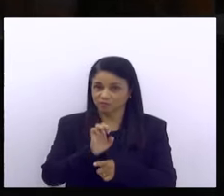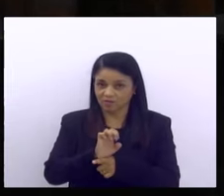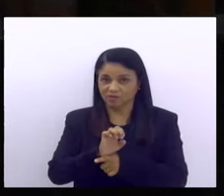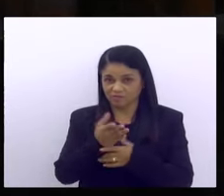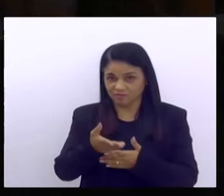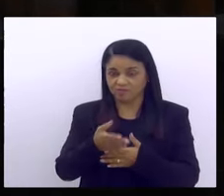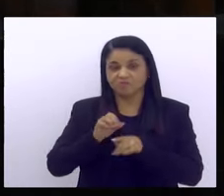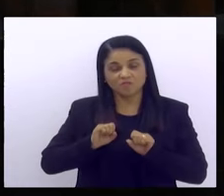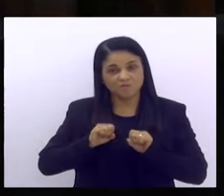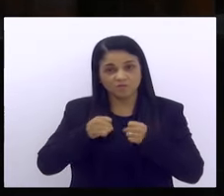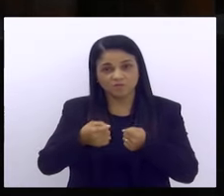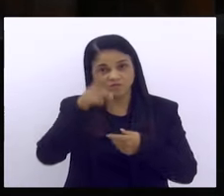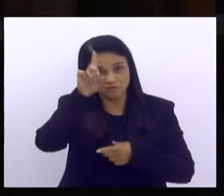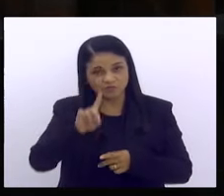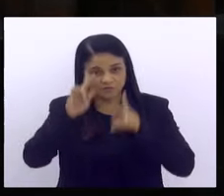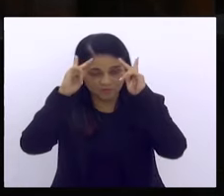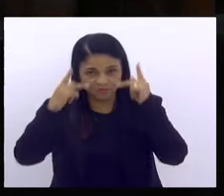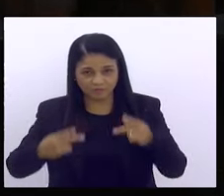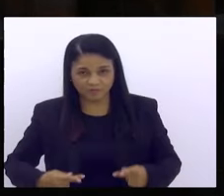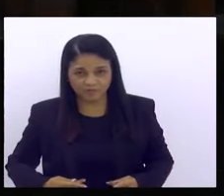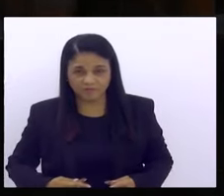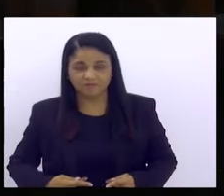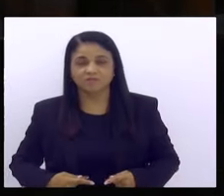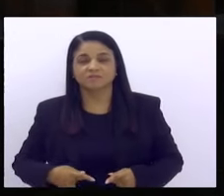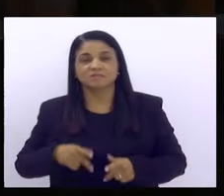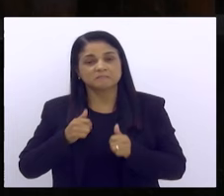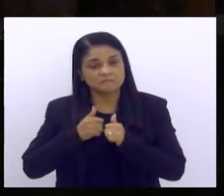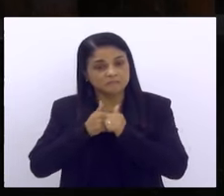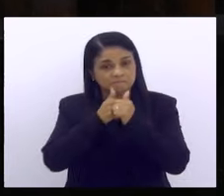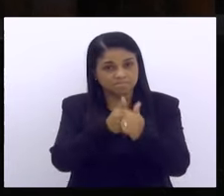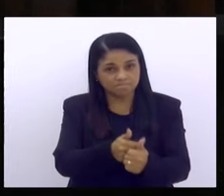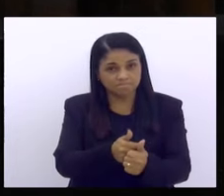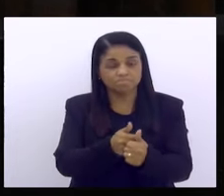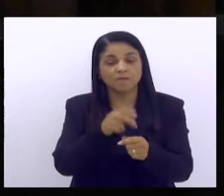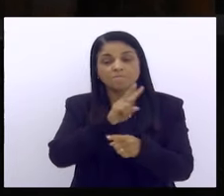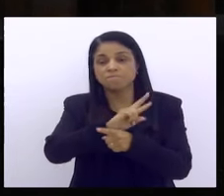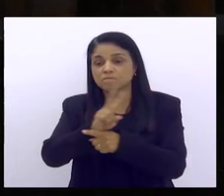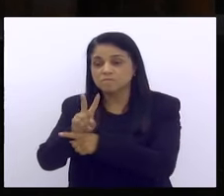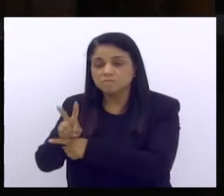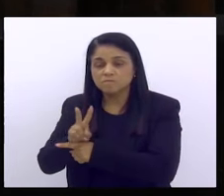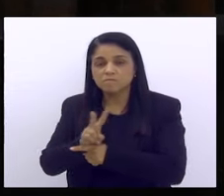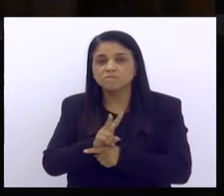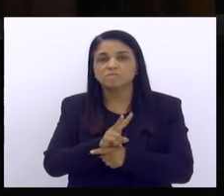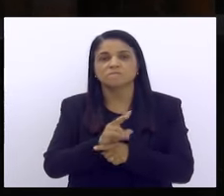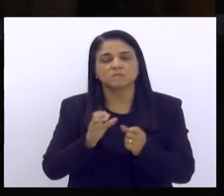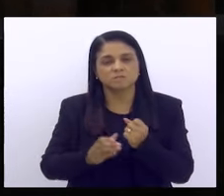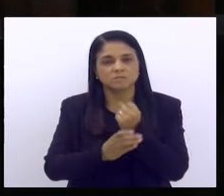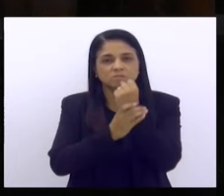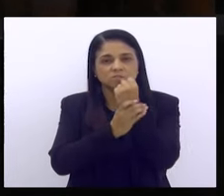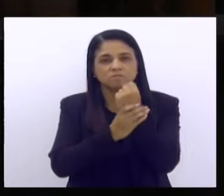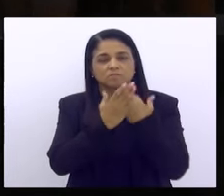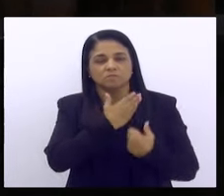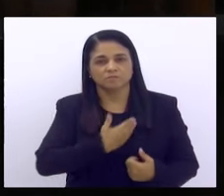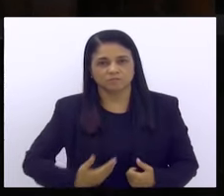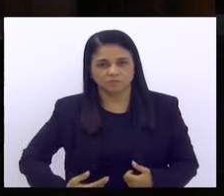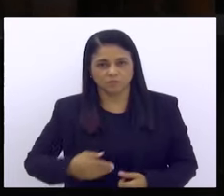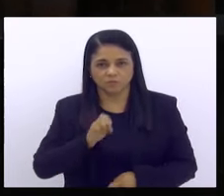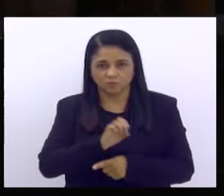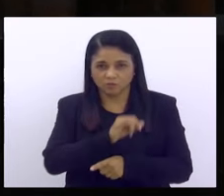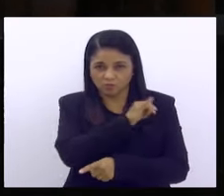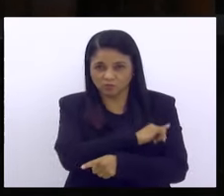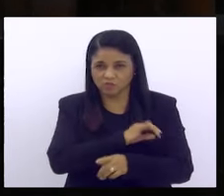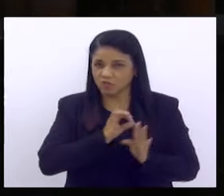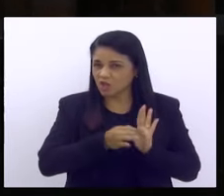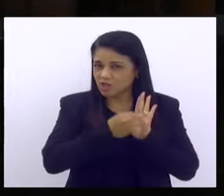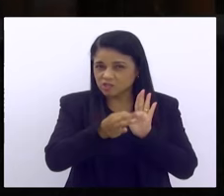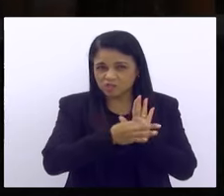aqui defensora de direitos humanos, seguirei vigilante da segurança pública no Rio, não apenas criticando e apontando